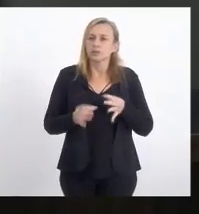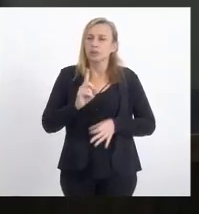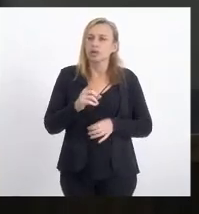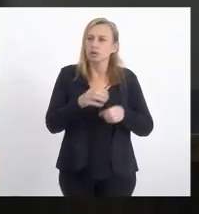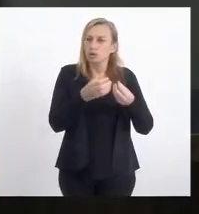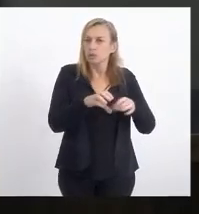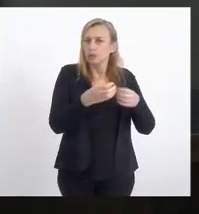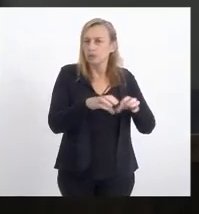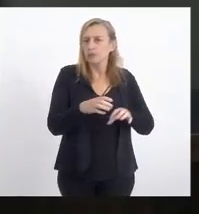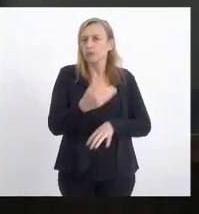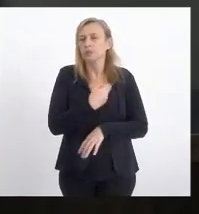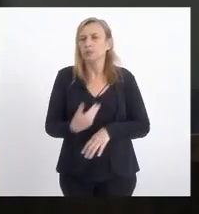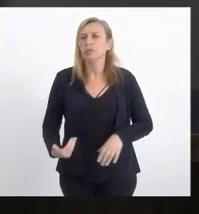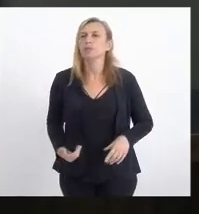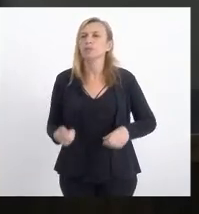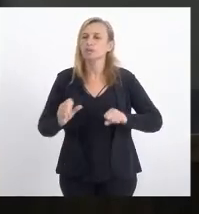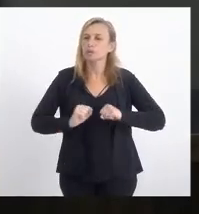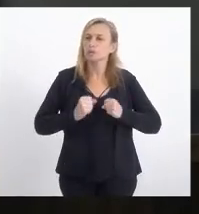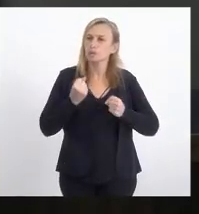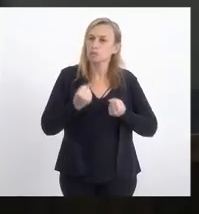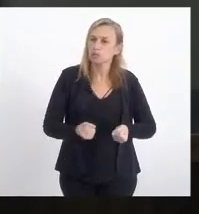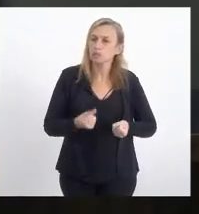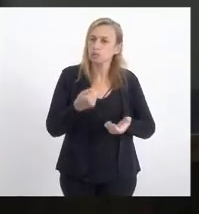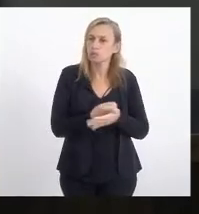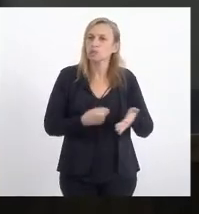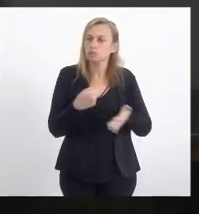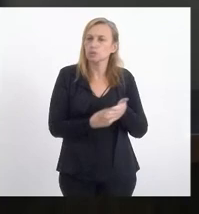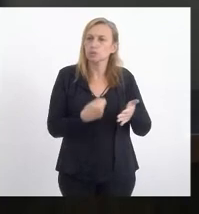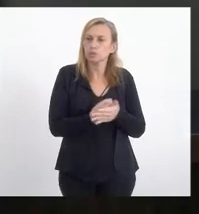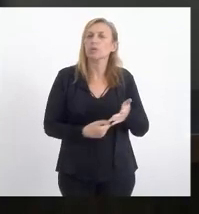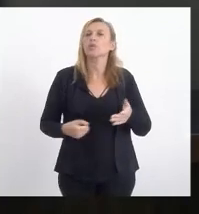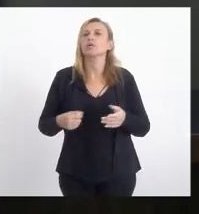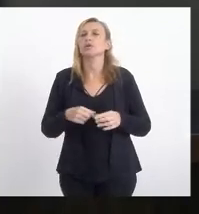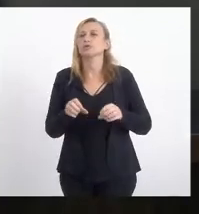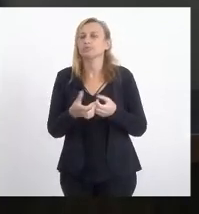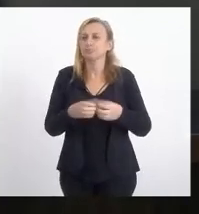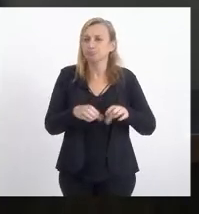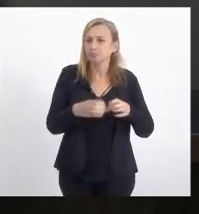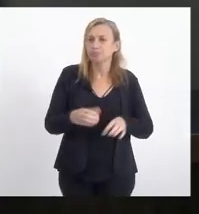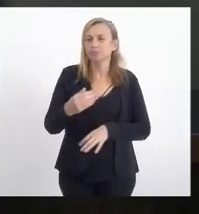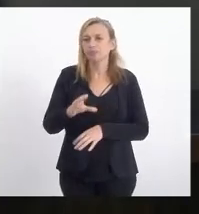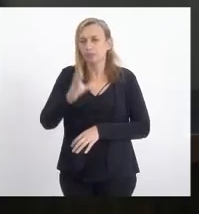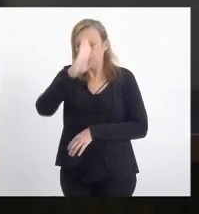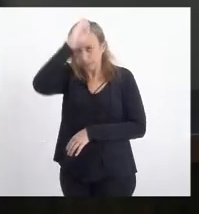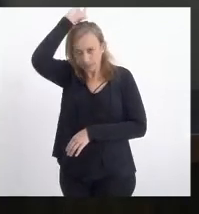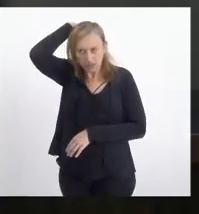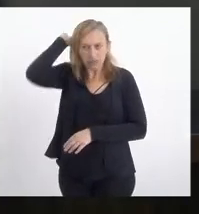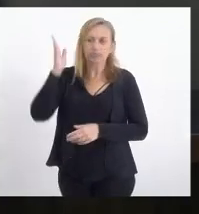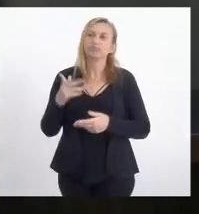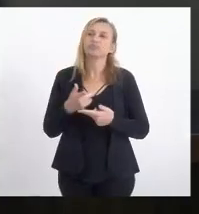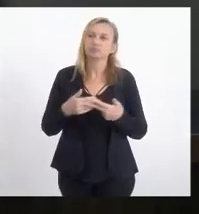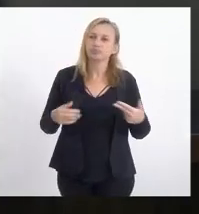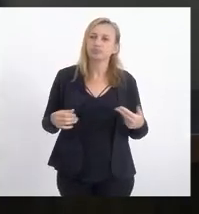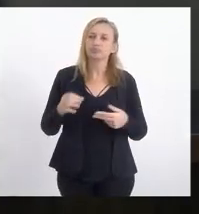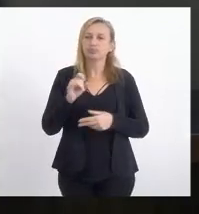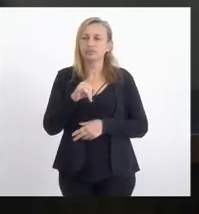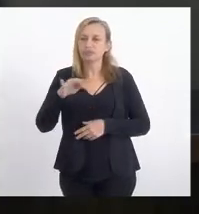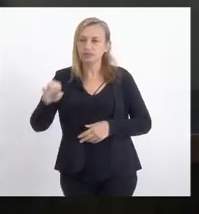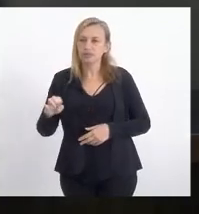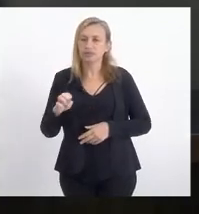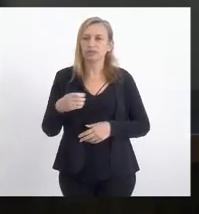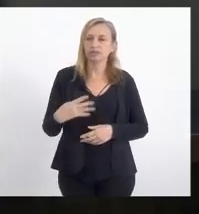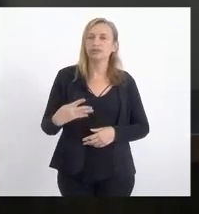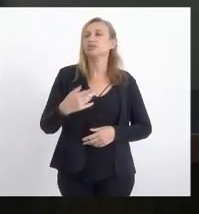fizeram o concurso público como eu tenho lutado em Provas concursos públicos do corpo de bombeiro das causas das questões que ainda envolvem o cfsd 2014